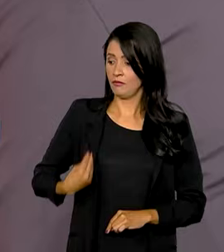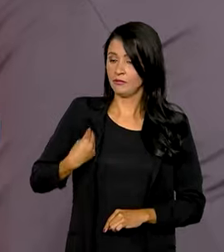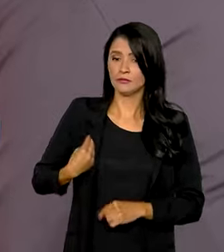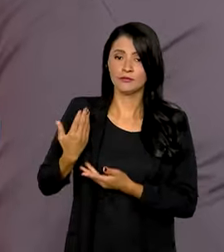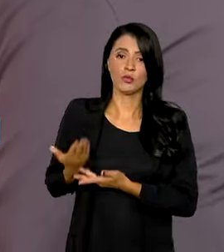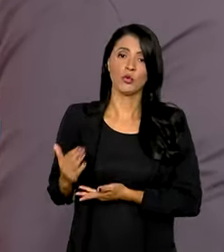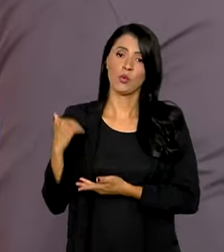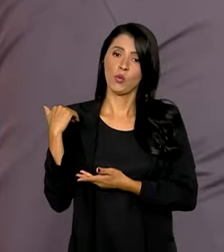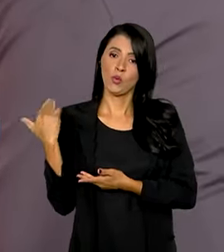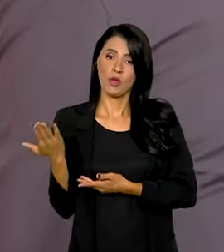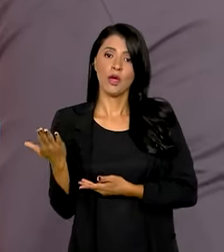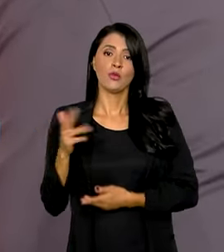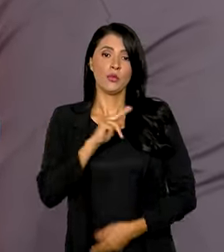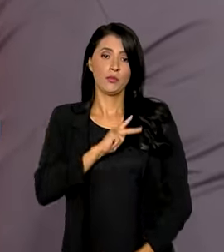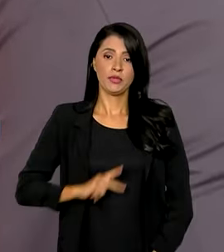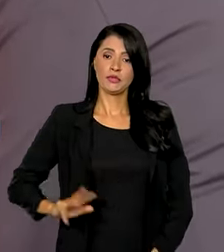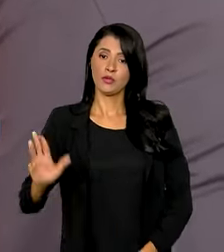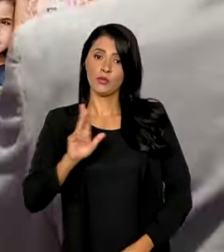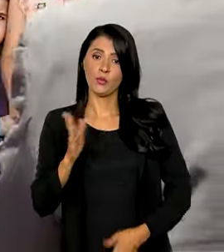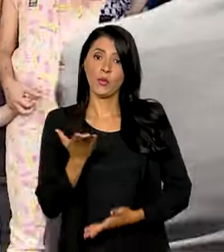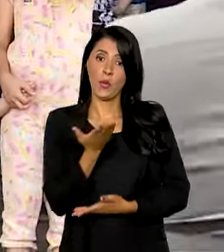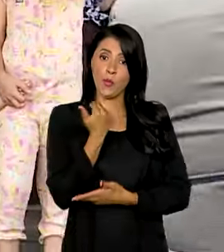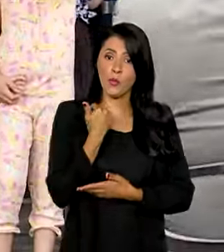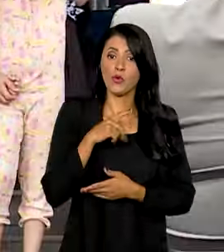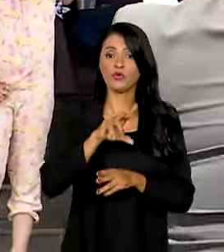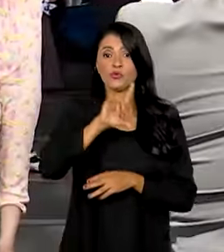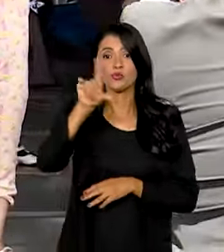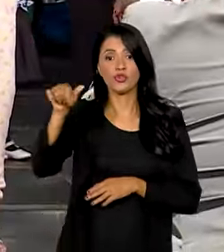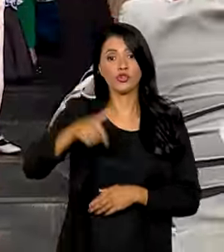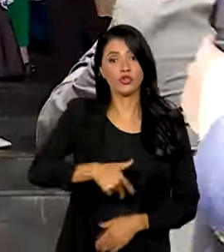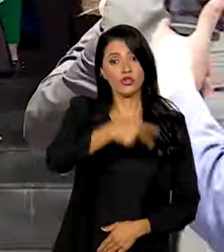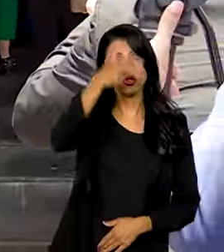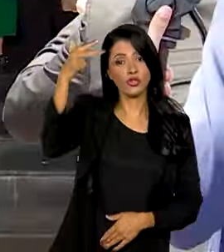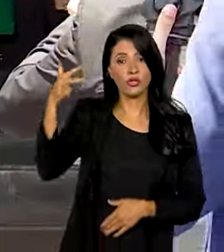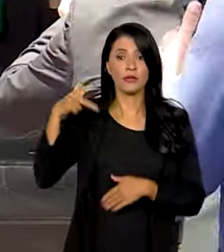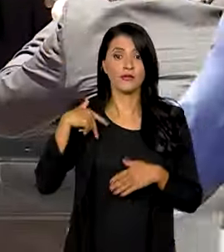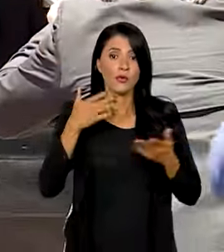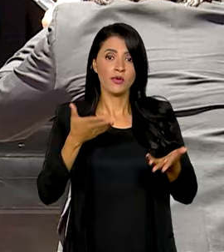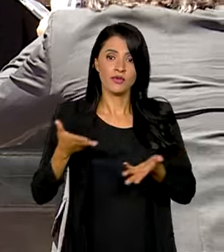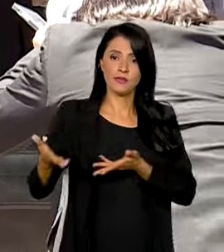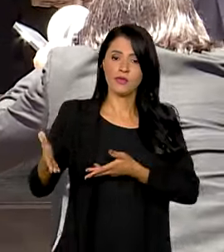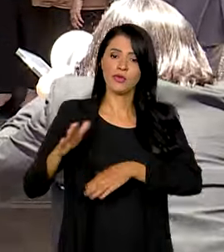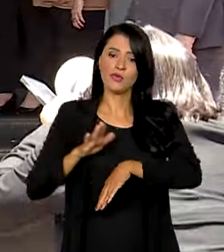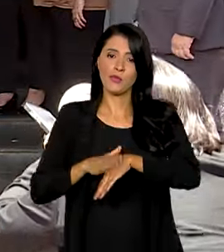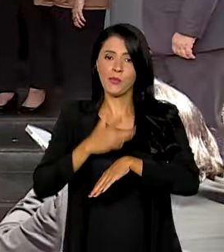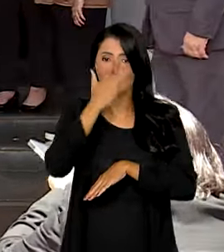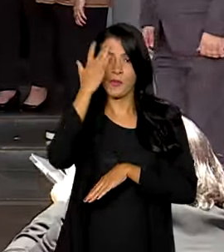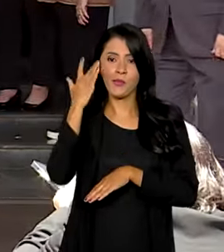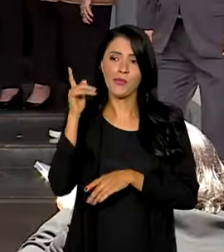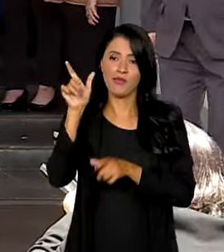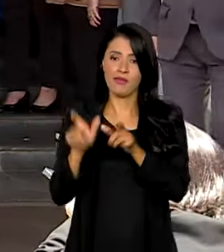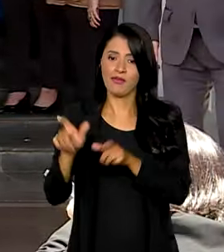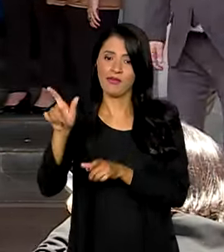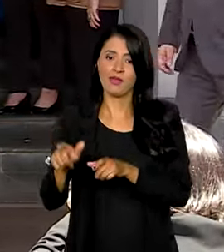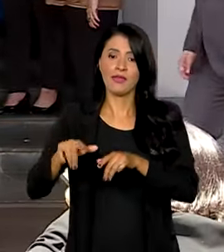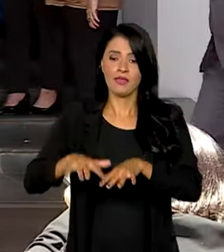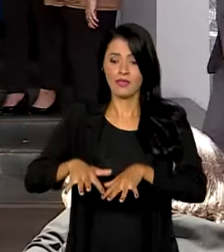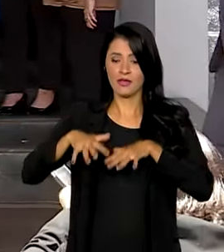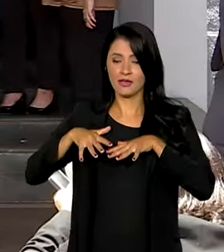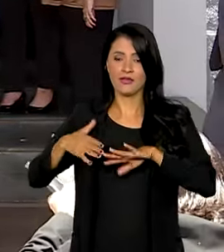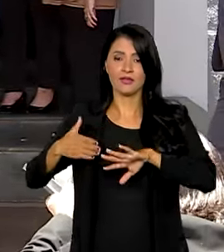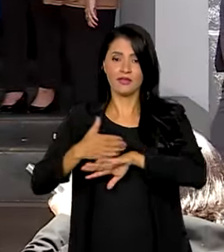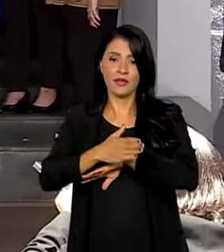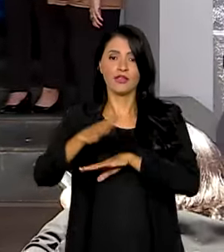Lula para um almoço neste dia de Natal. Ele foi recebido pelos repatriados na escada de entrada do Hotel